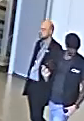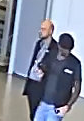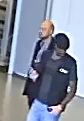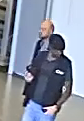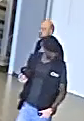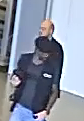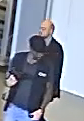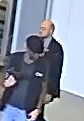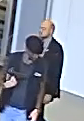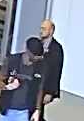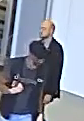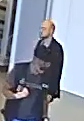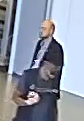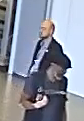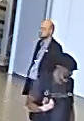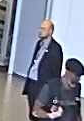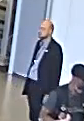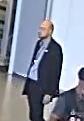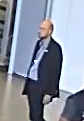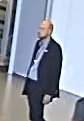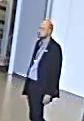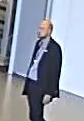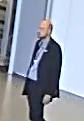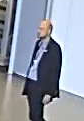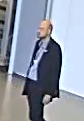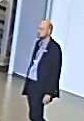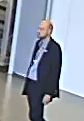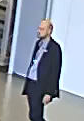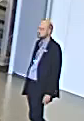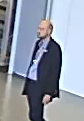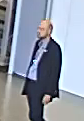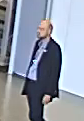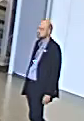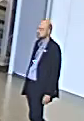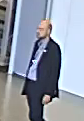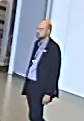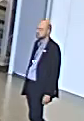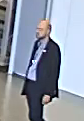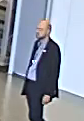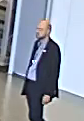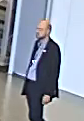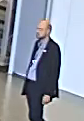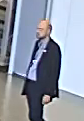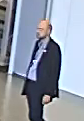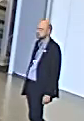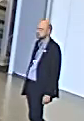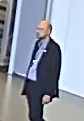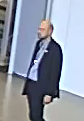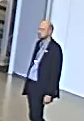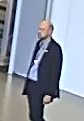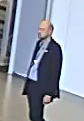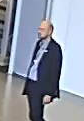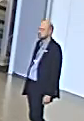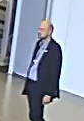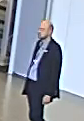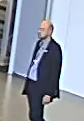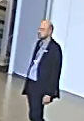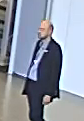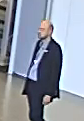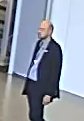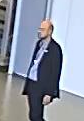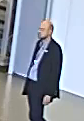milhões de pessoas, porque isso é uma gratuidade no âmbito do Estado inteiro. Então, apesar de todo o esforço,